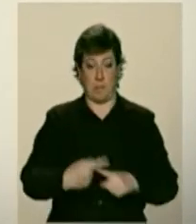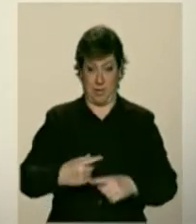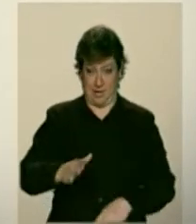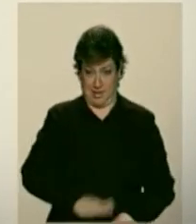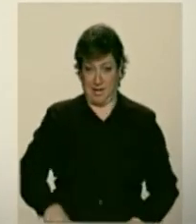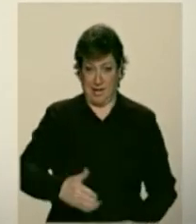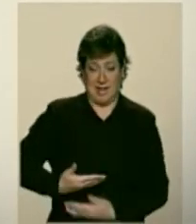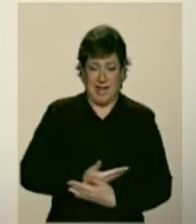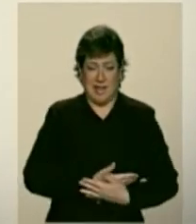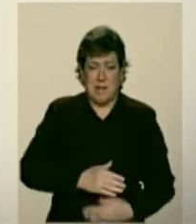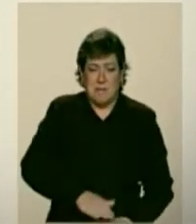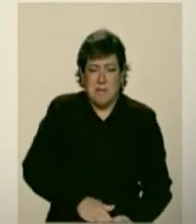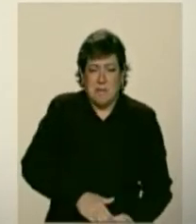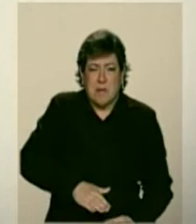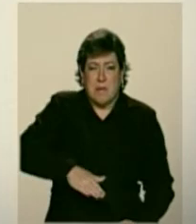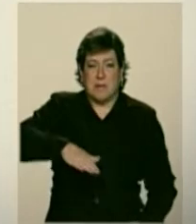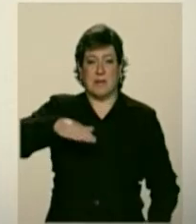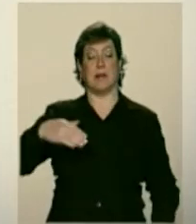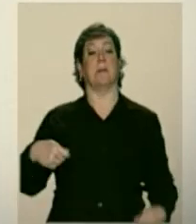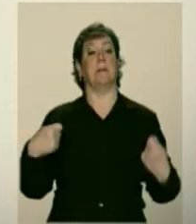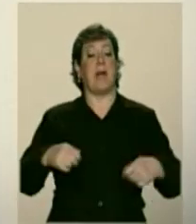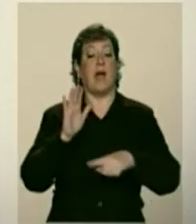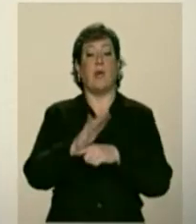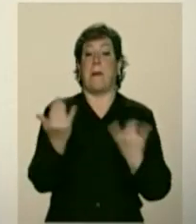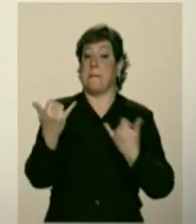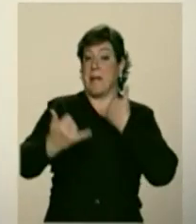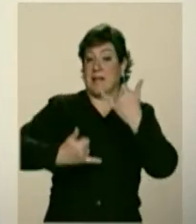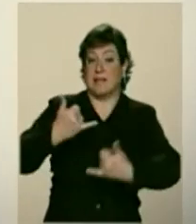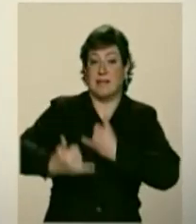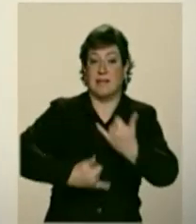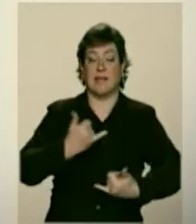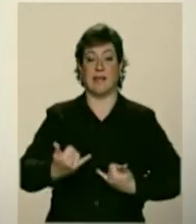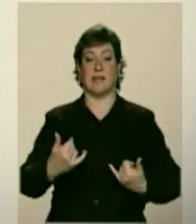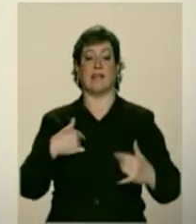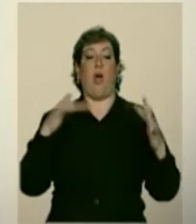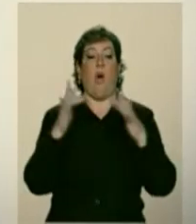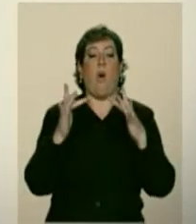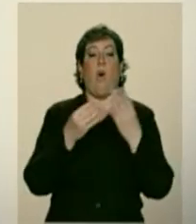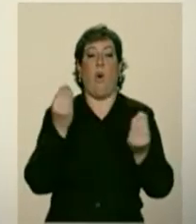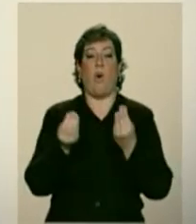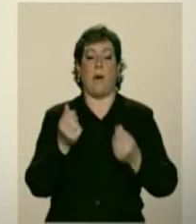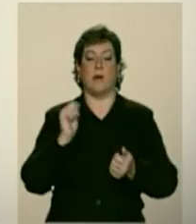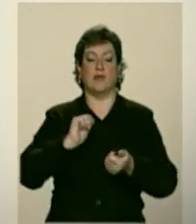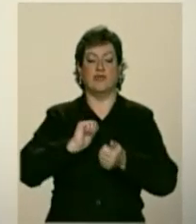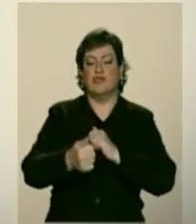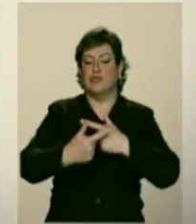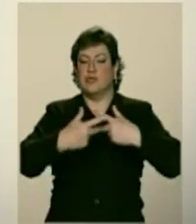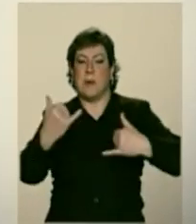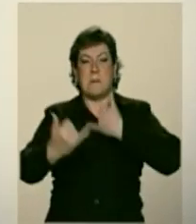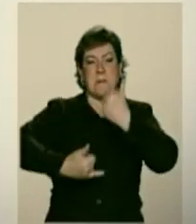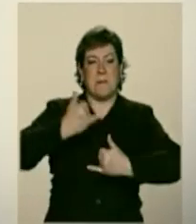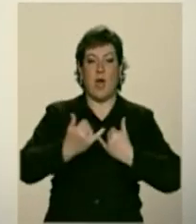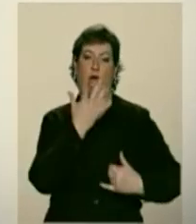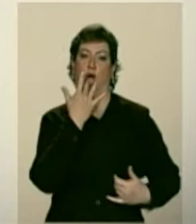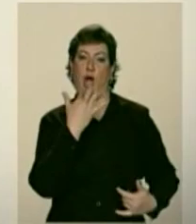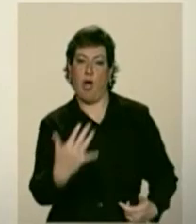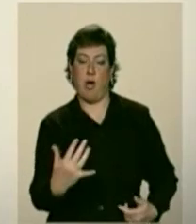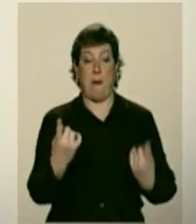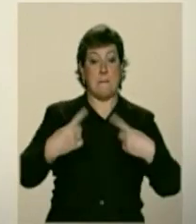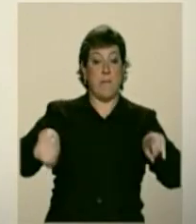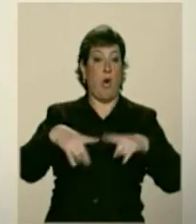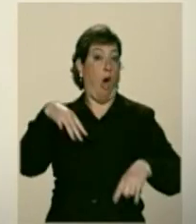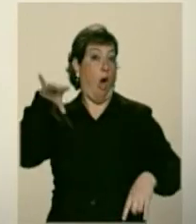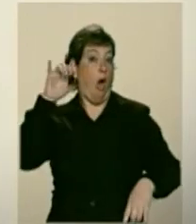ser estimuladas através de brincadeiras, ter contato com jogos, com as cores, com as músicas,